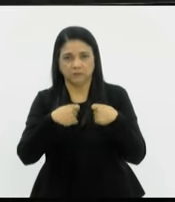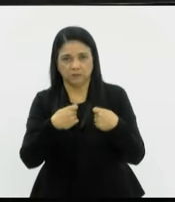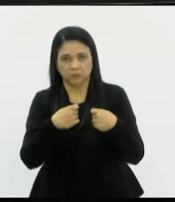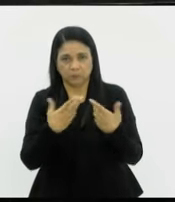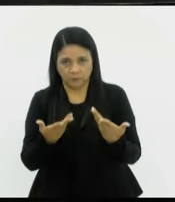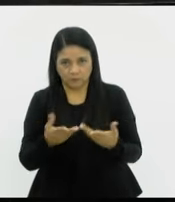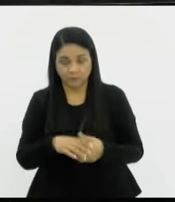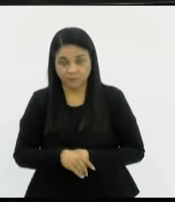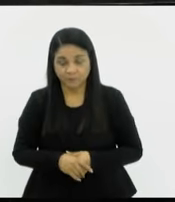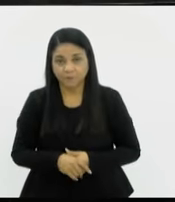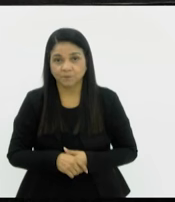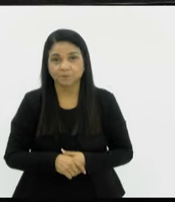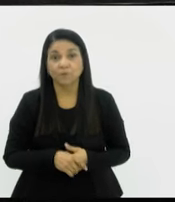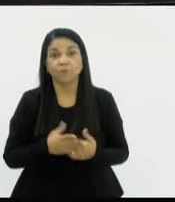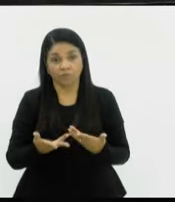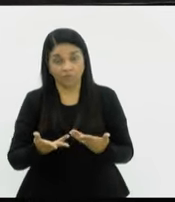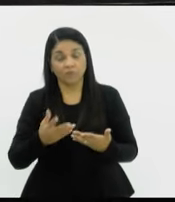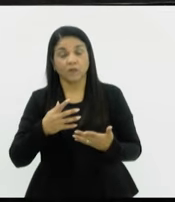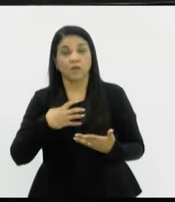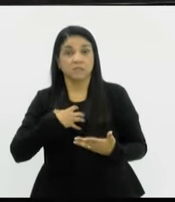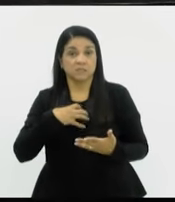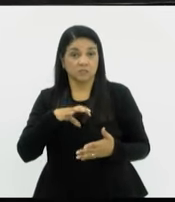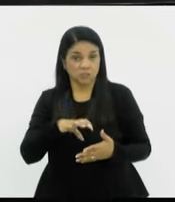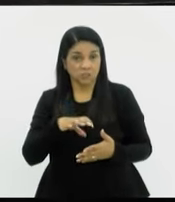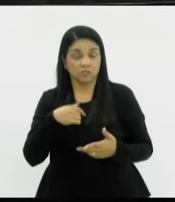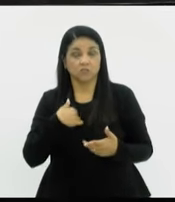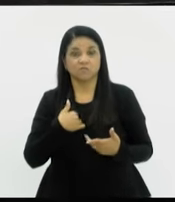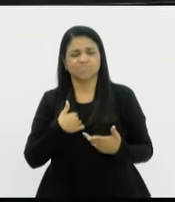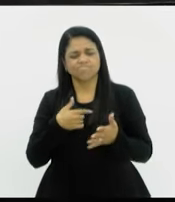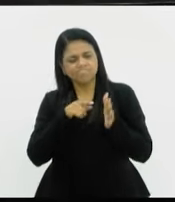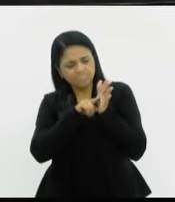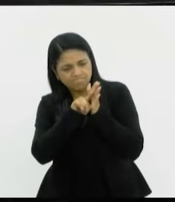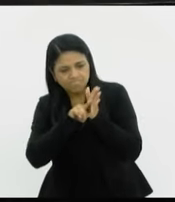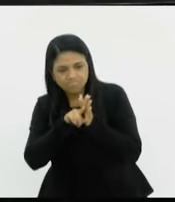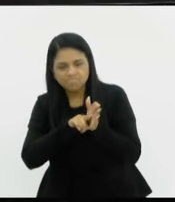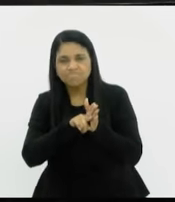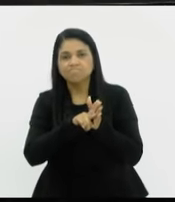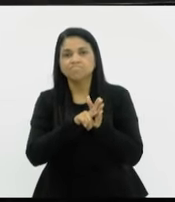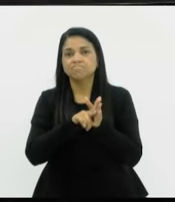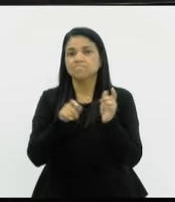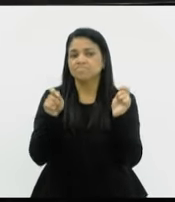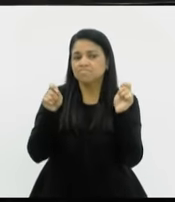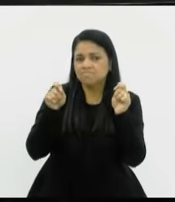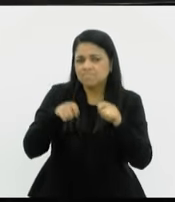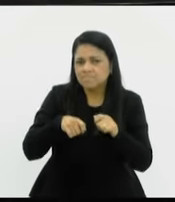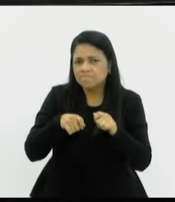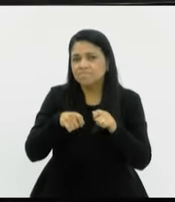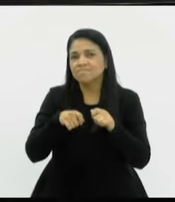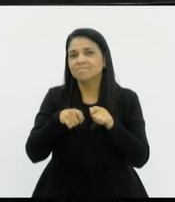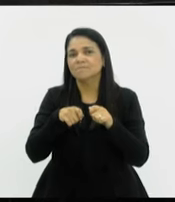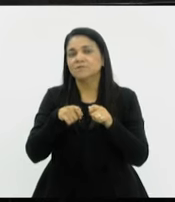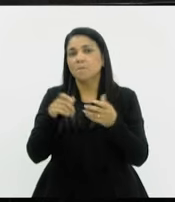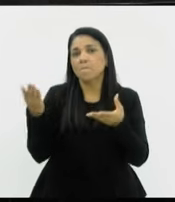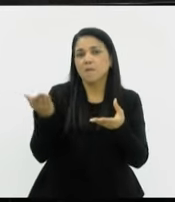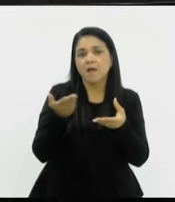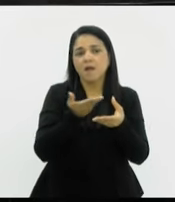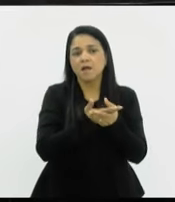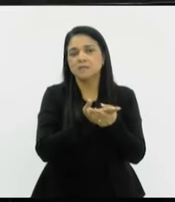aí, nesse sentido, nós verificamos que cabia uma ação direta